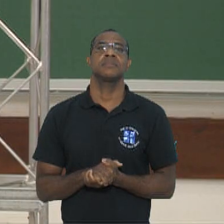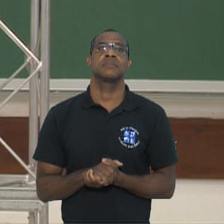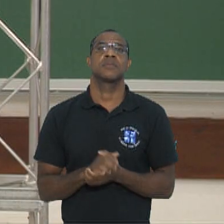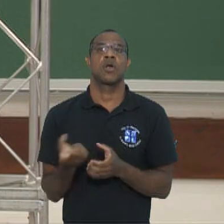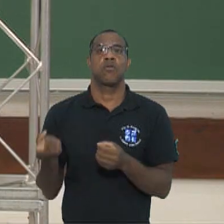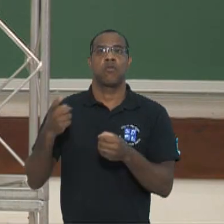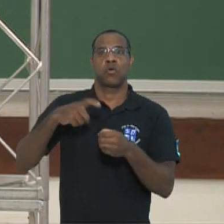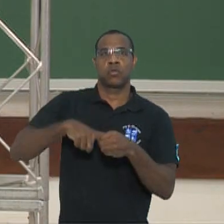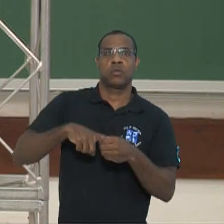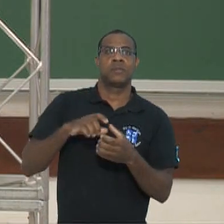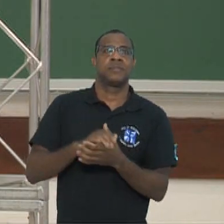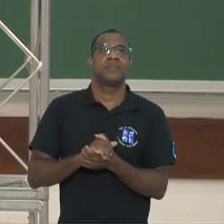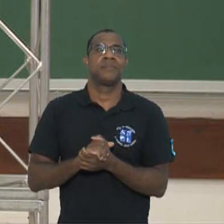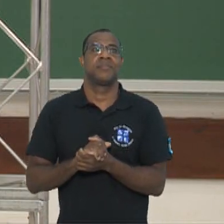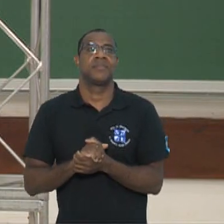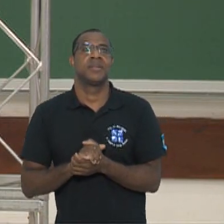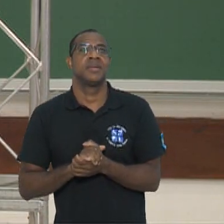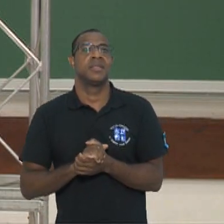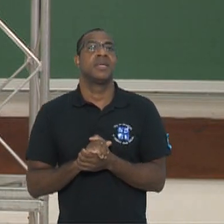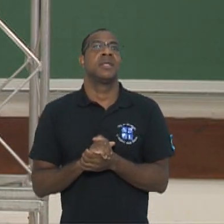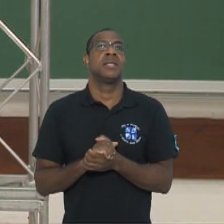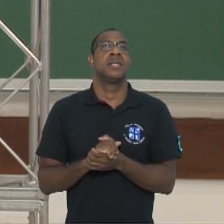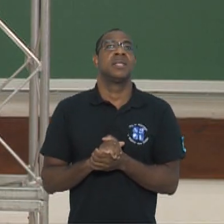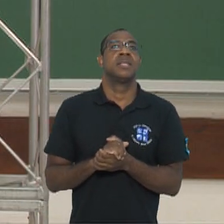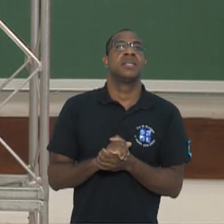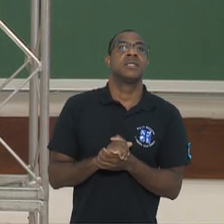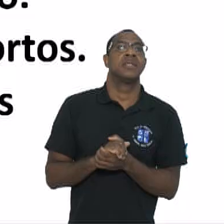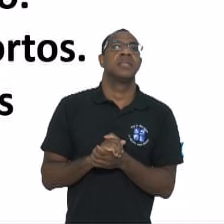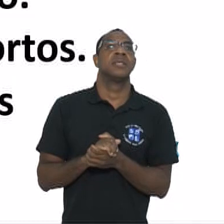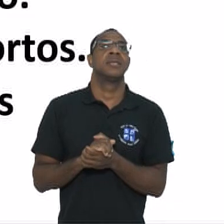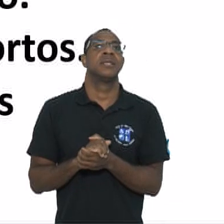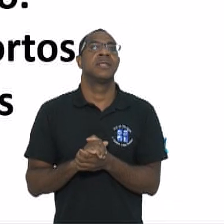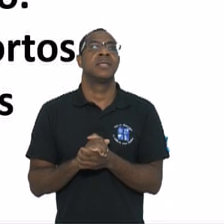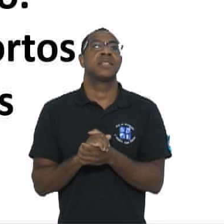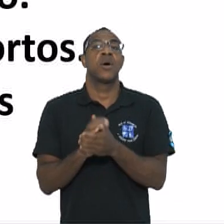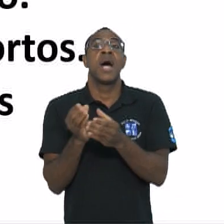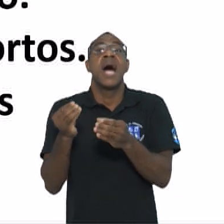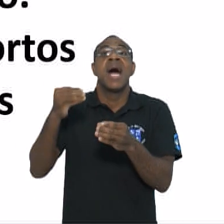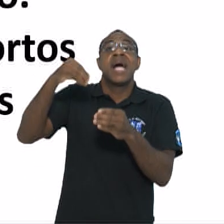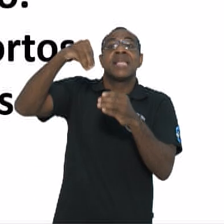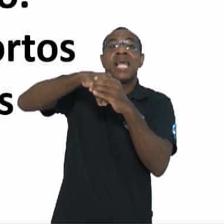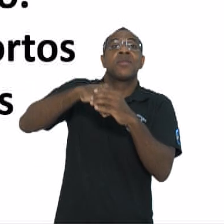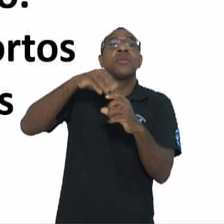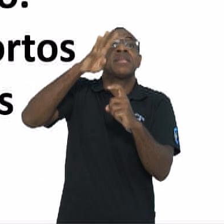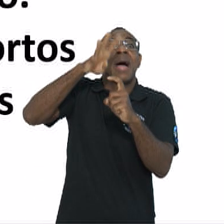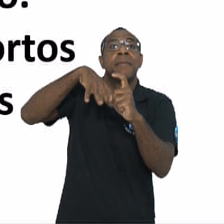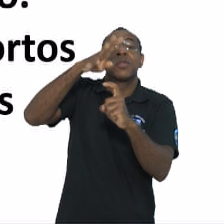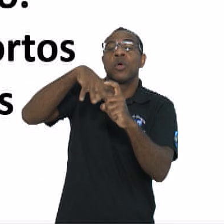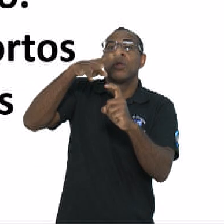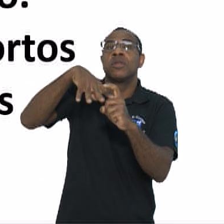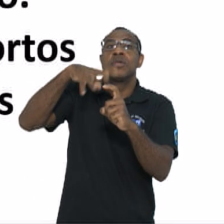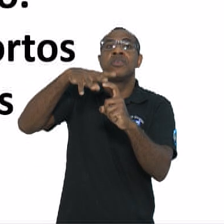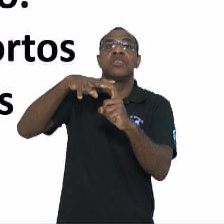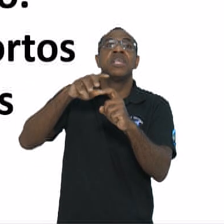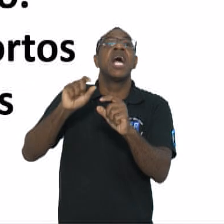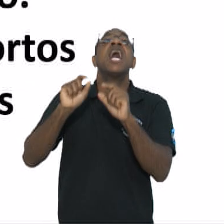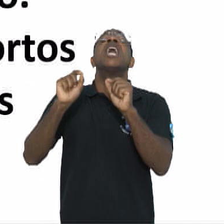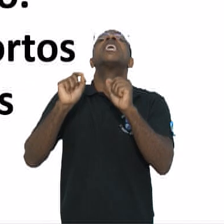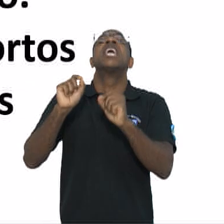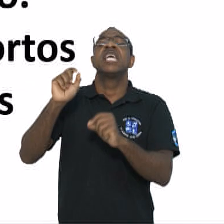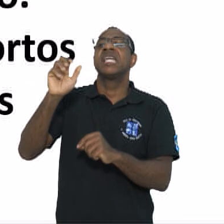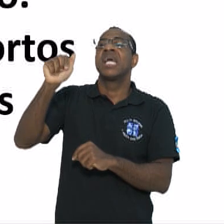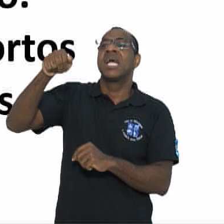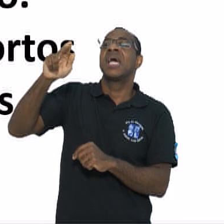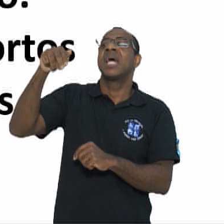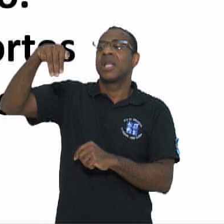Voltei, galerinha. E aí? Em relação à mitologia, quem era Num? Letra A, líquido cósmico